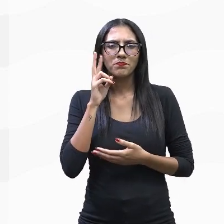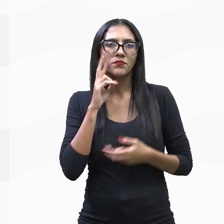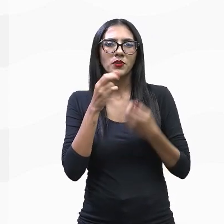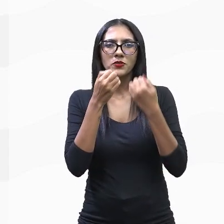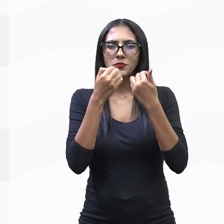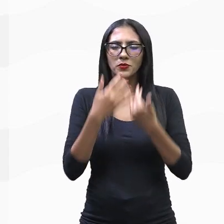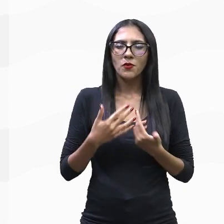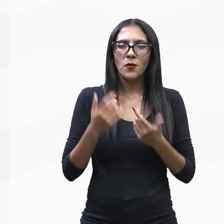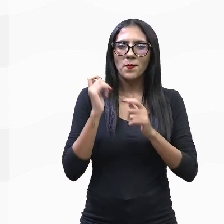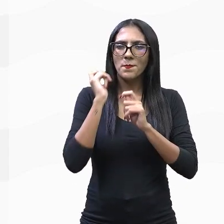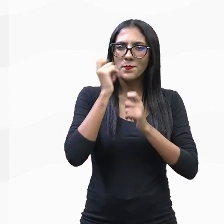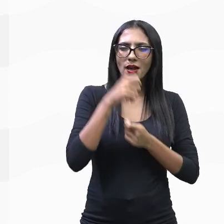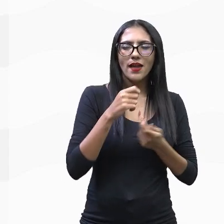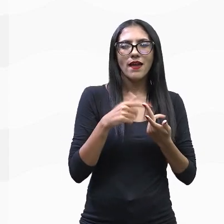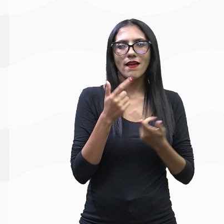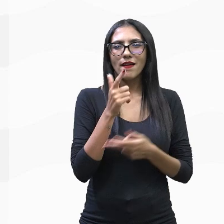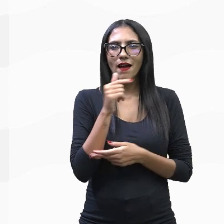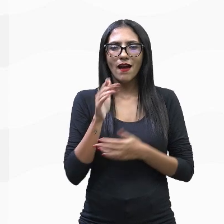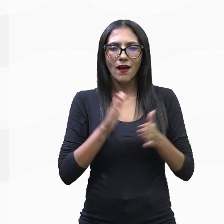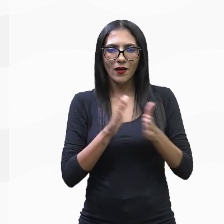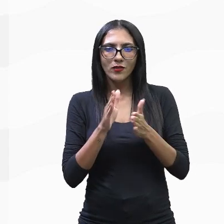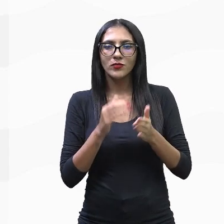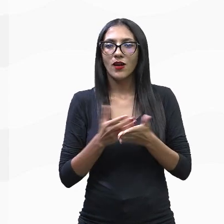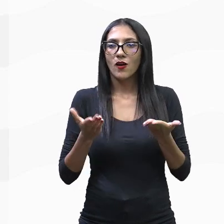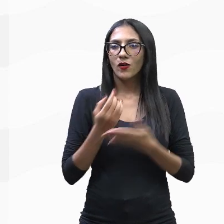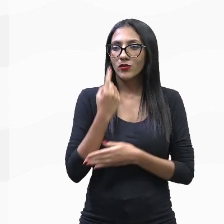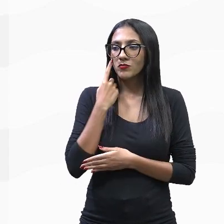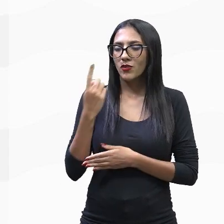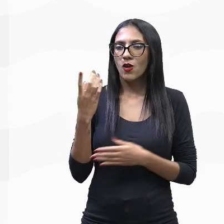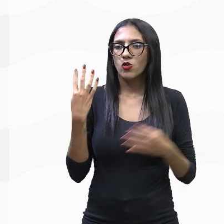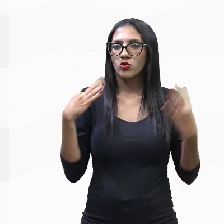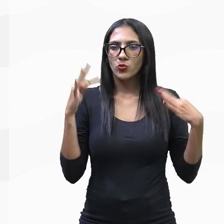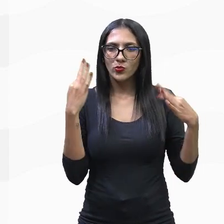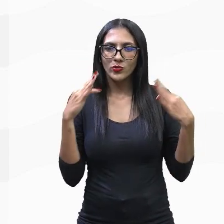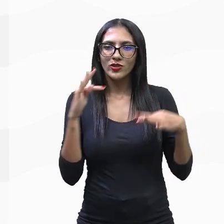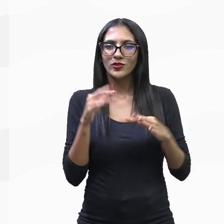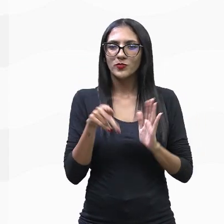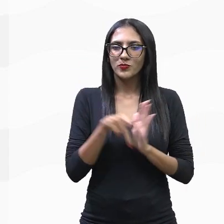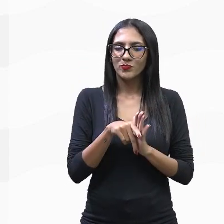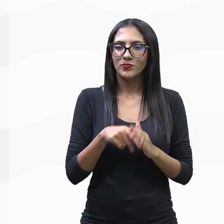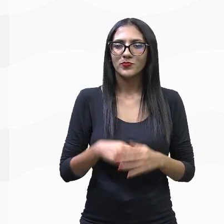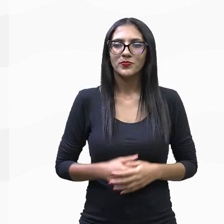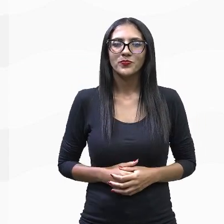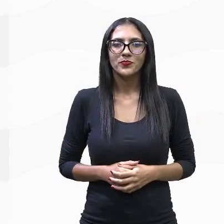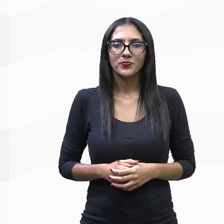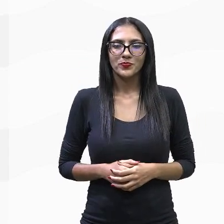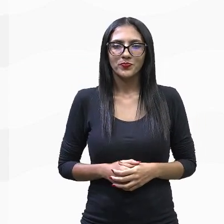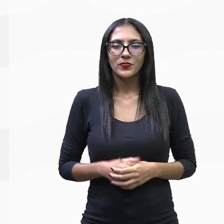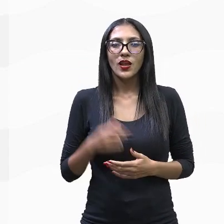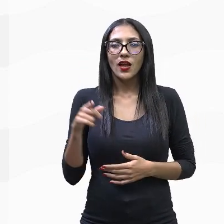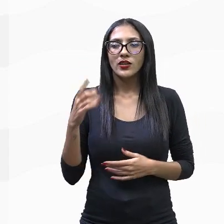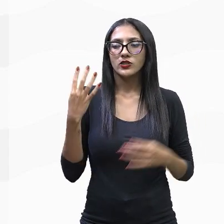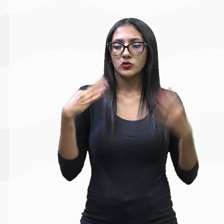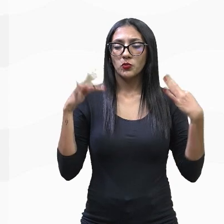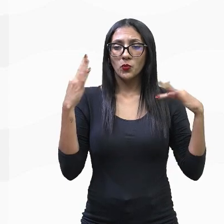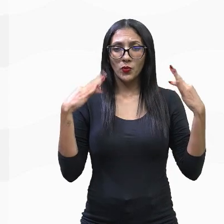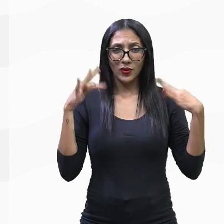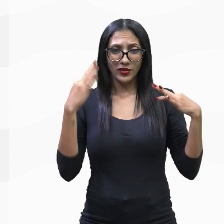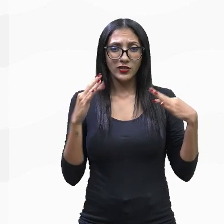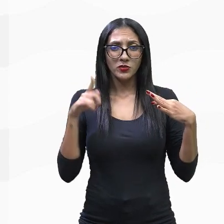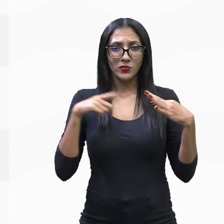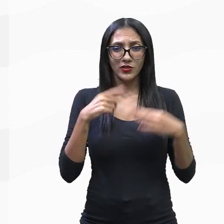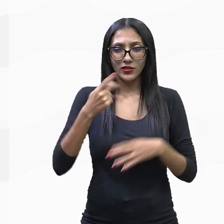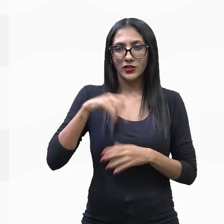pesca, água, e agora a gente chega aí com o turismo ecológico, não é, professor Paulo? Então... O turismo ecológico aqui na Amazônia,